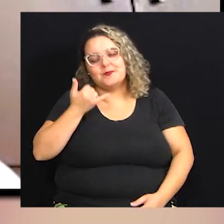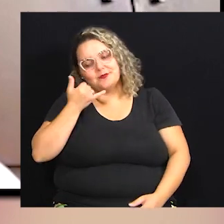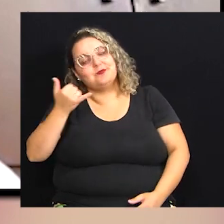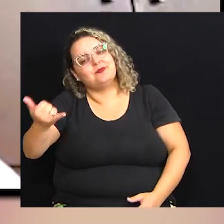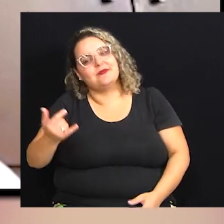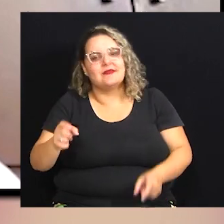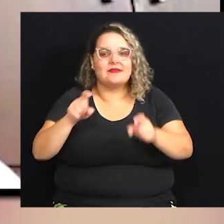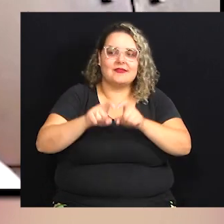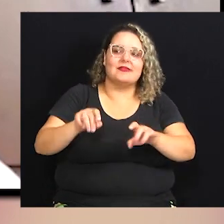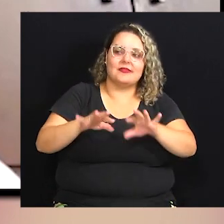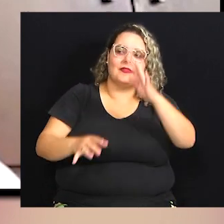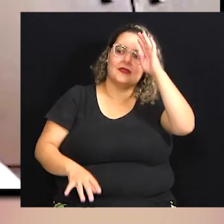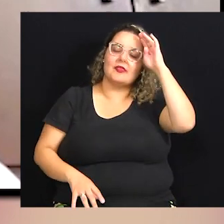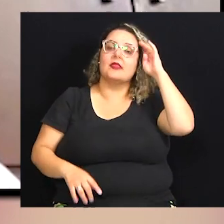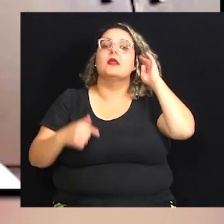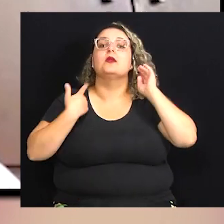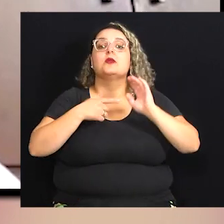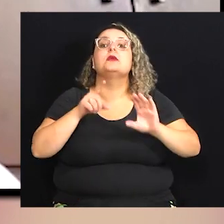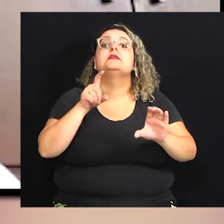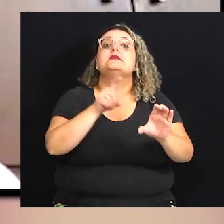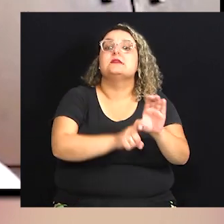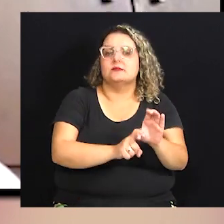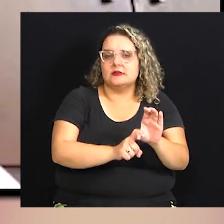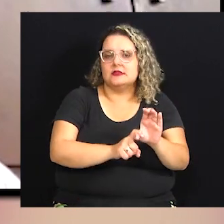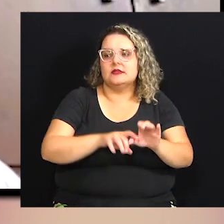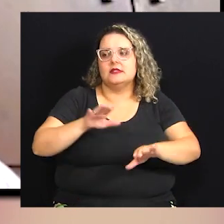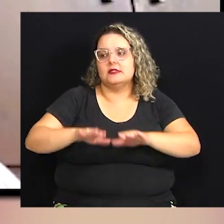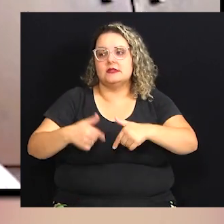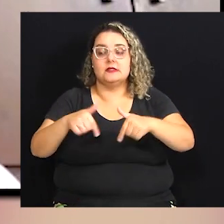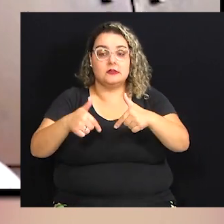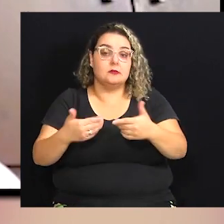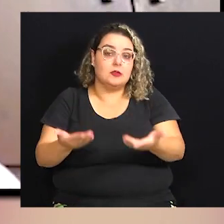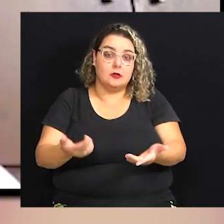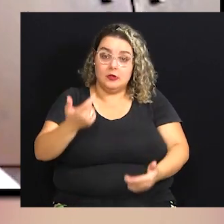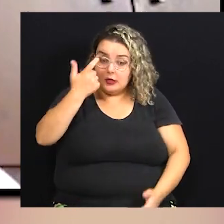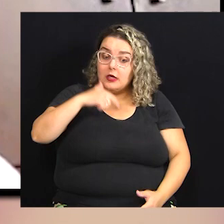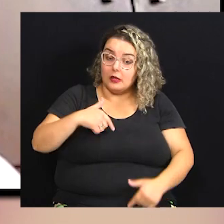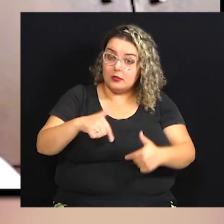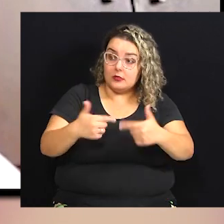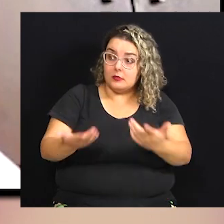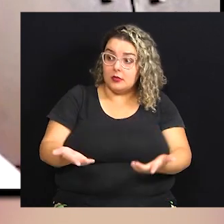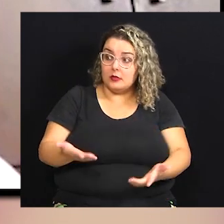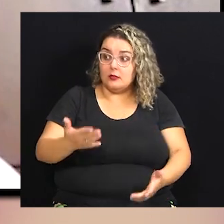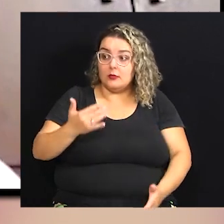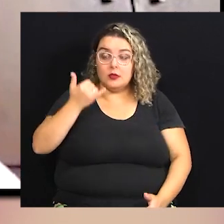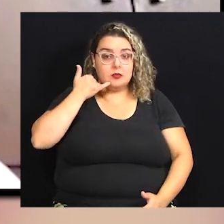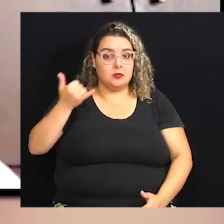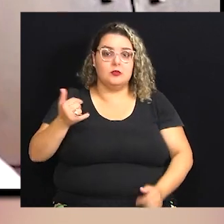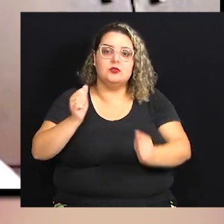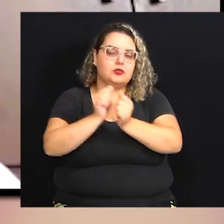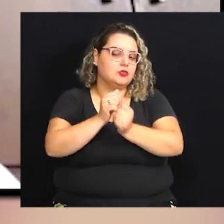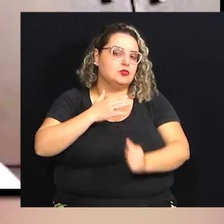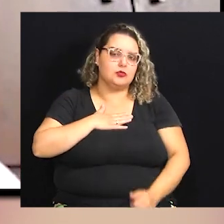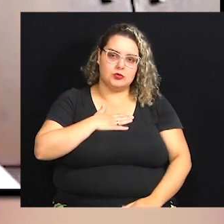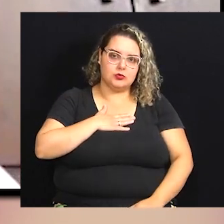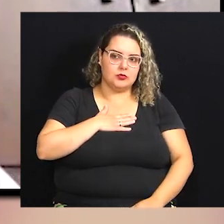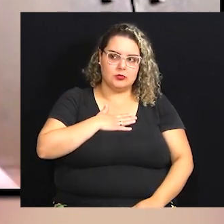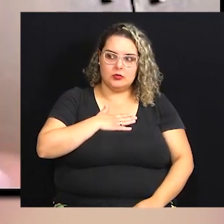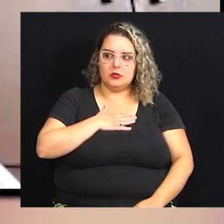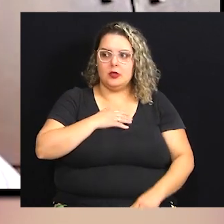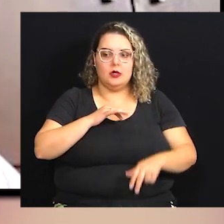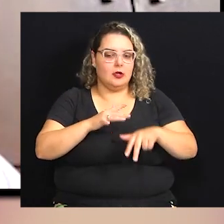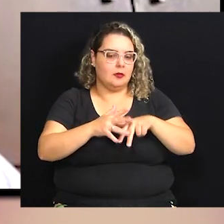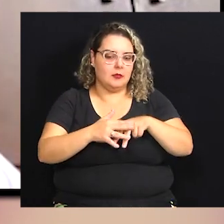de celular, de computador, a gente é dependente disso, muitas vezes a gente trabalha com isso. Eu trabalho com isso, meu celular fica o tempo inteiro comigo, né?